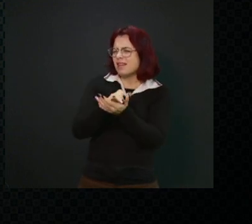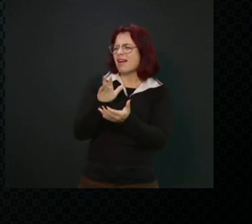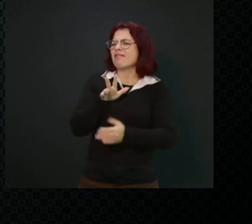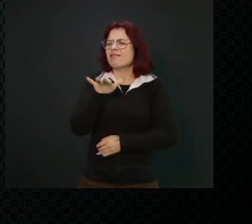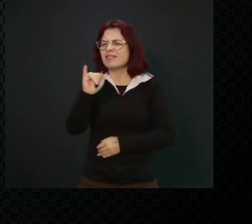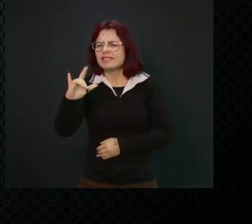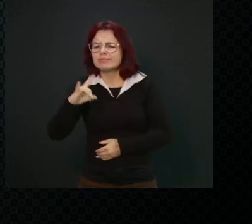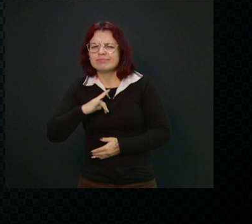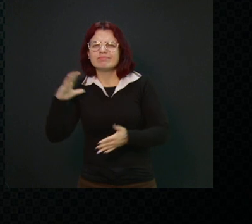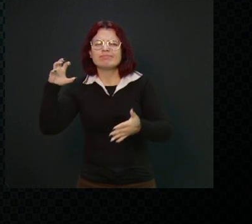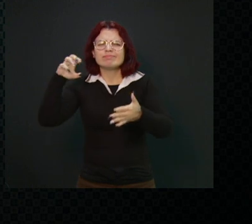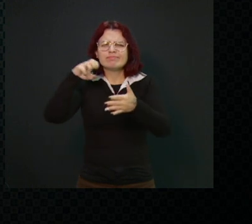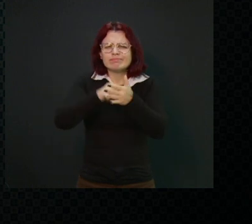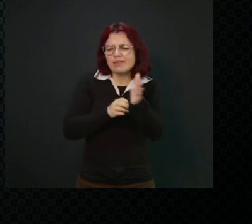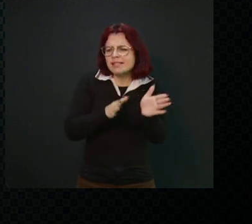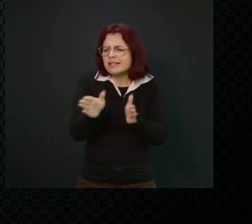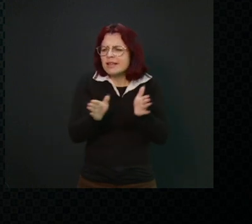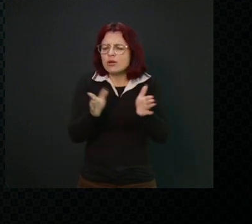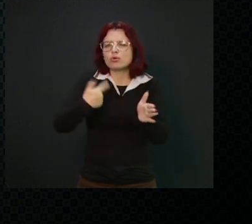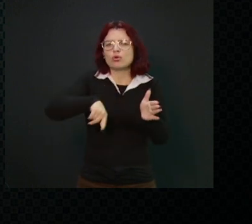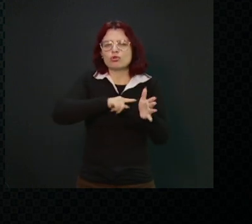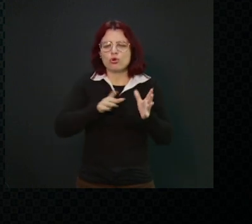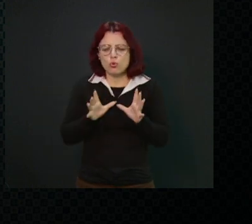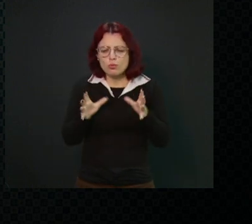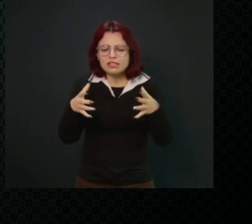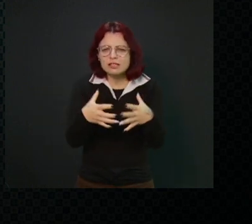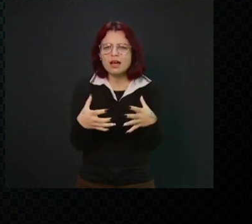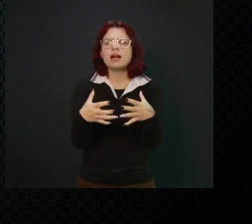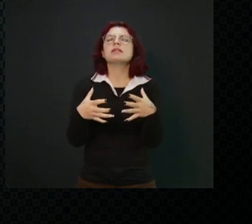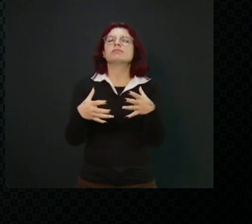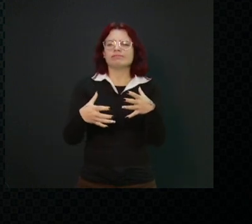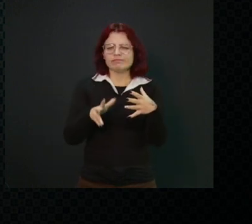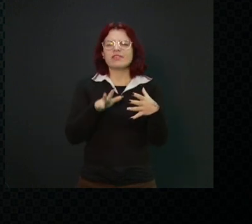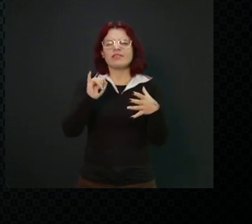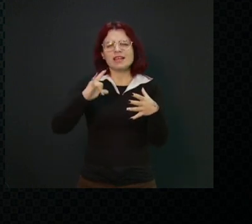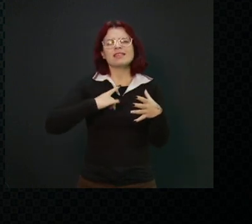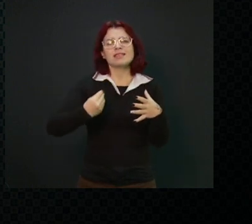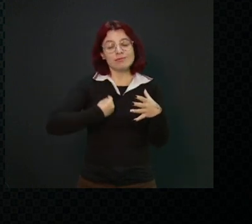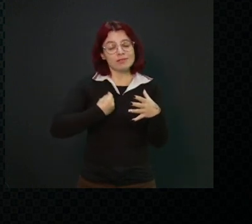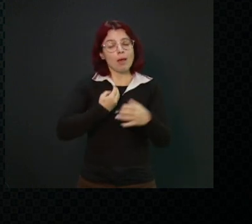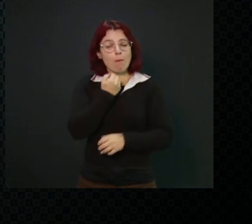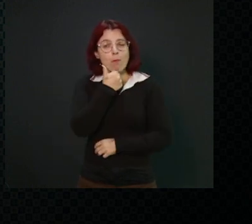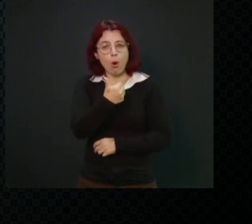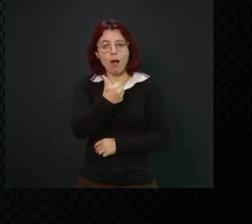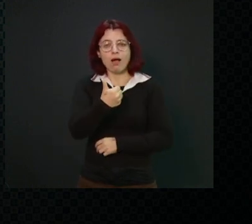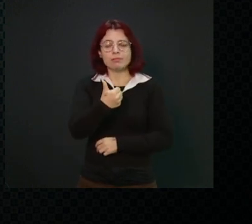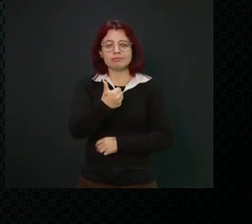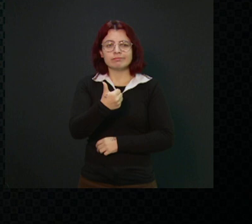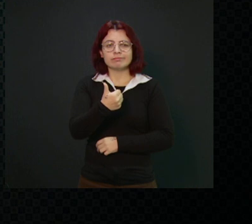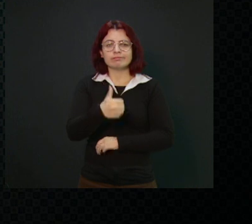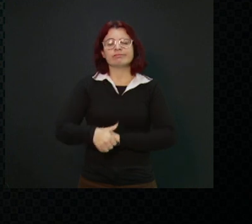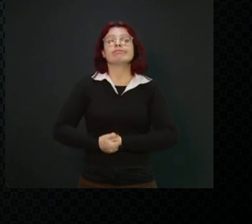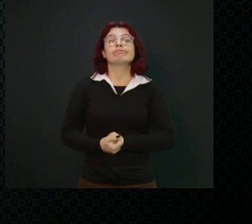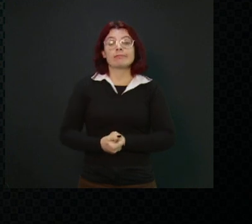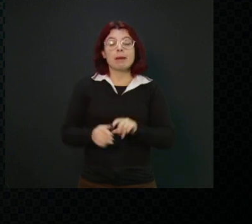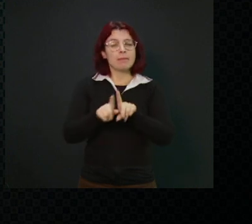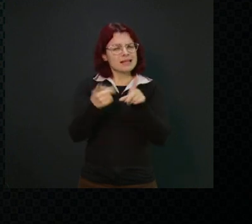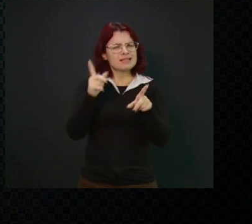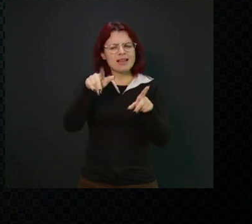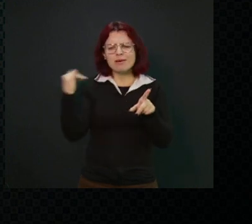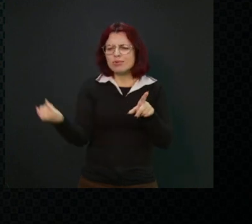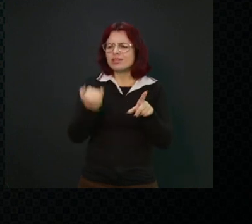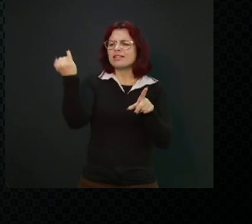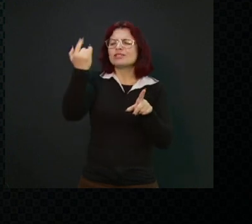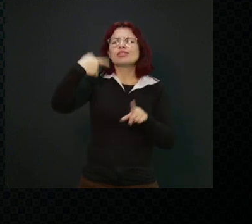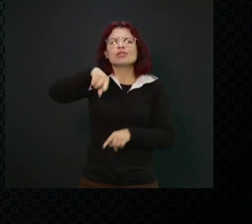acesso à nossa comunidade, ela vai ter acesso a uma vida plena. Então, é importante